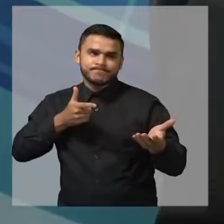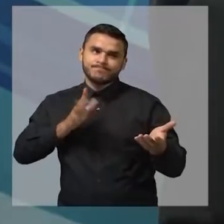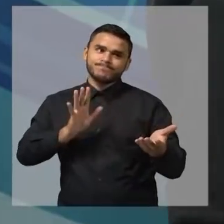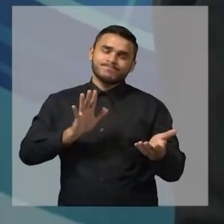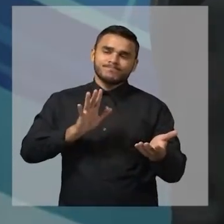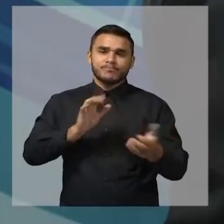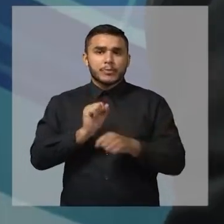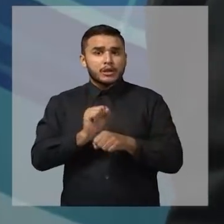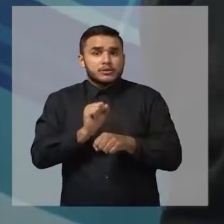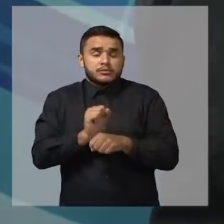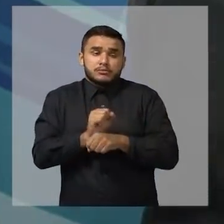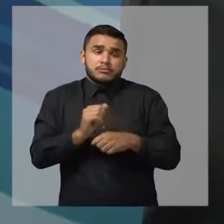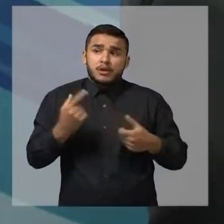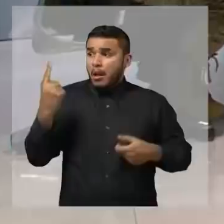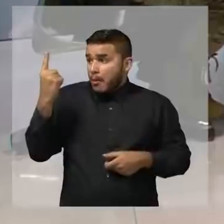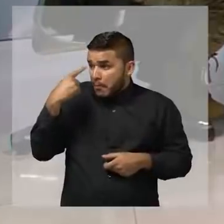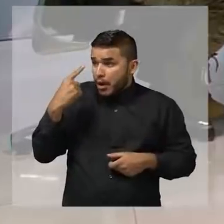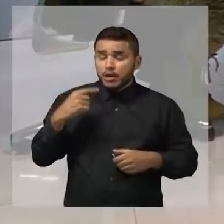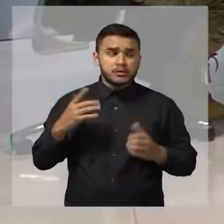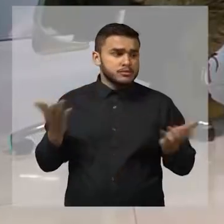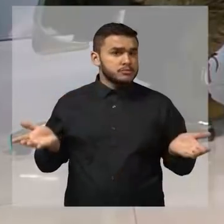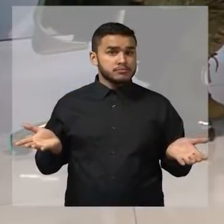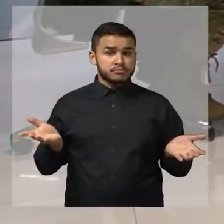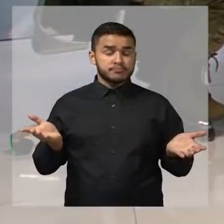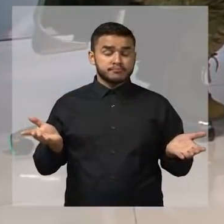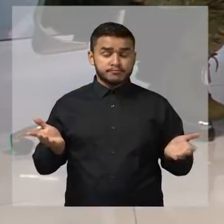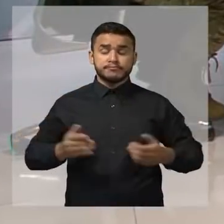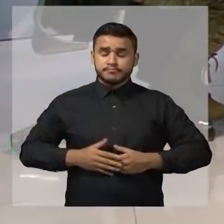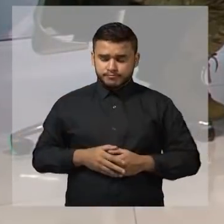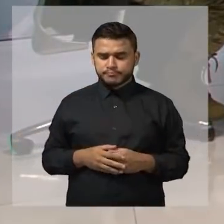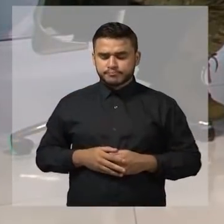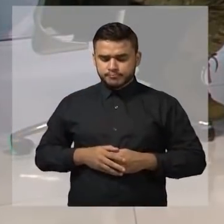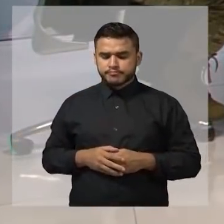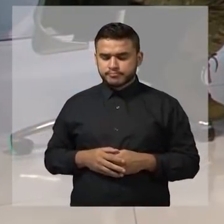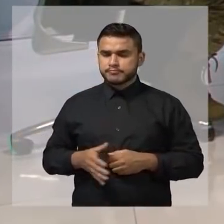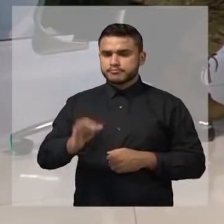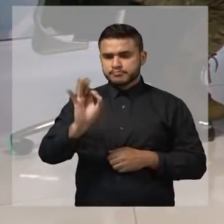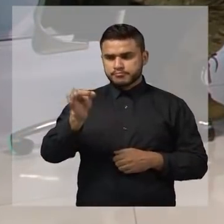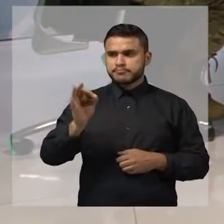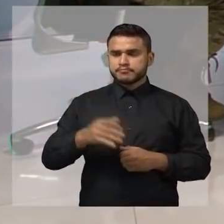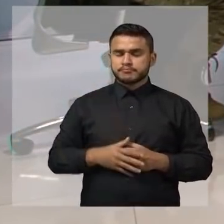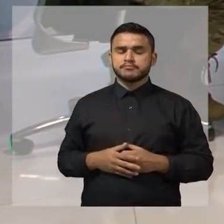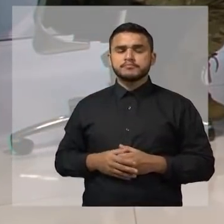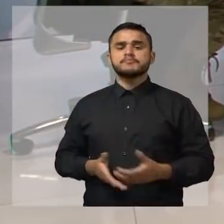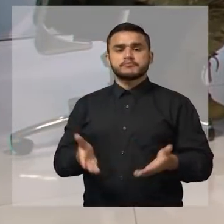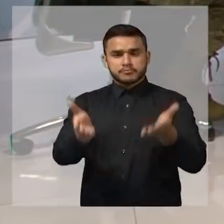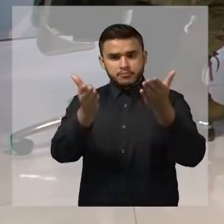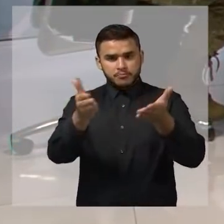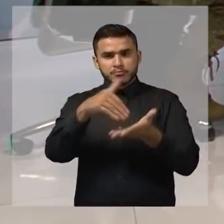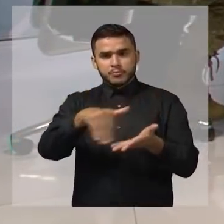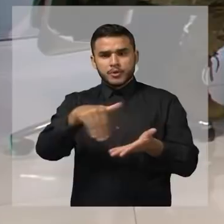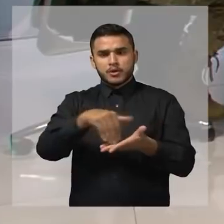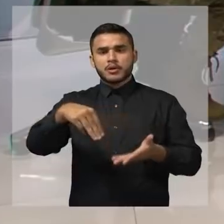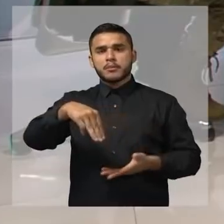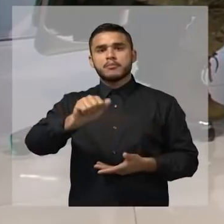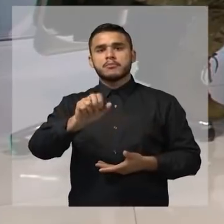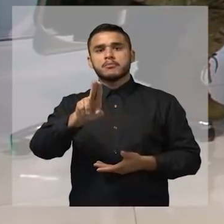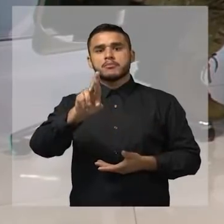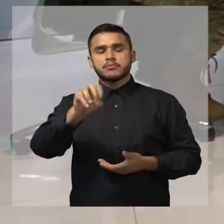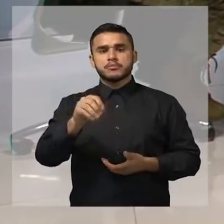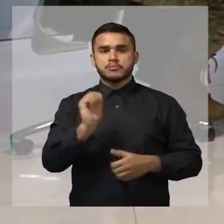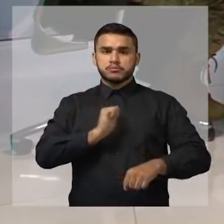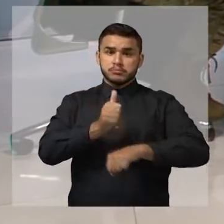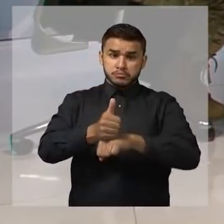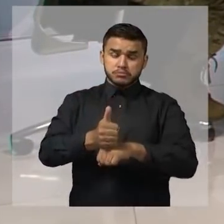judicialmente, penalmente. É terrível. Antes da sua chegada ao estado do Ceará e da sua ação à frente